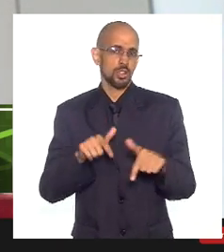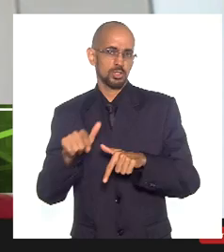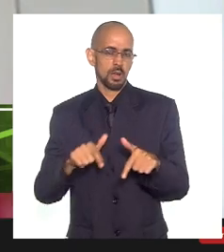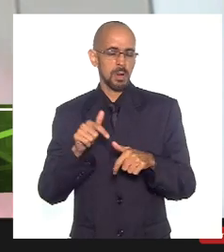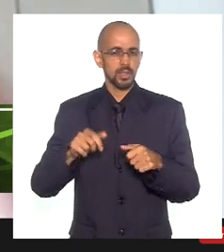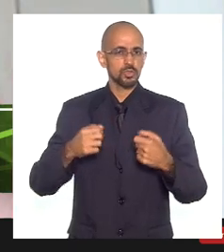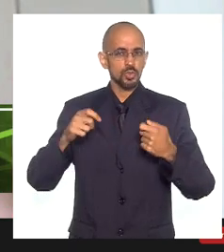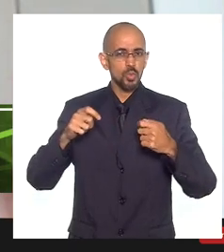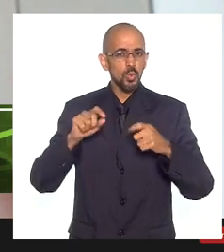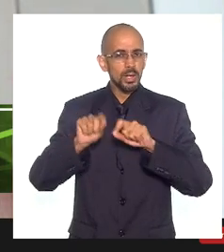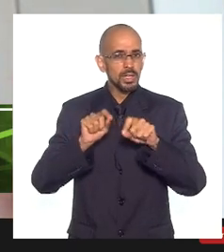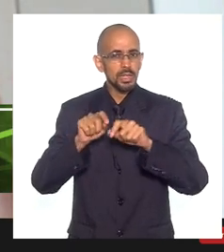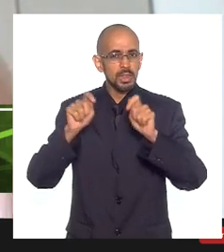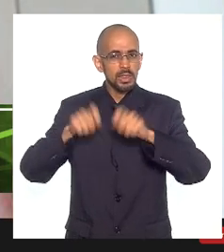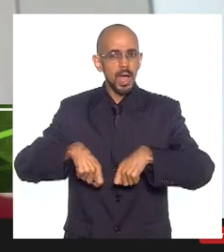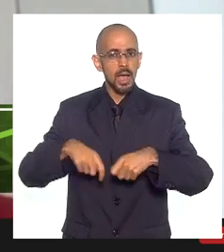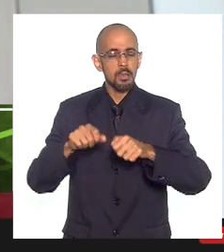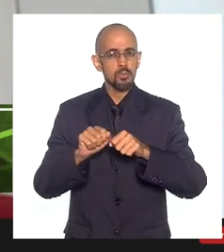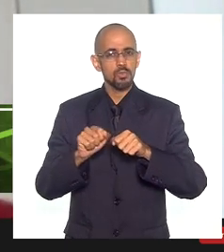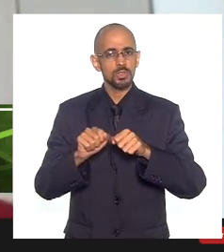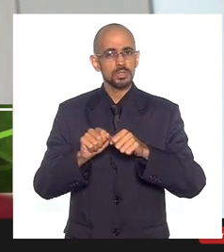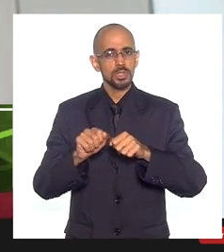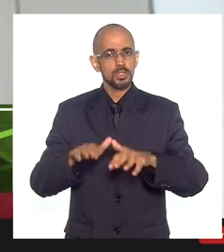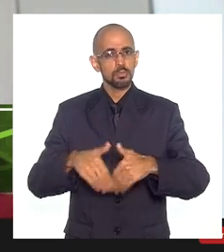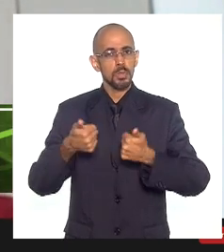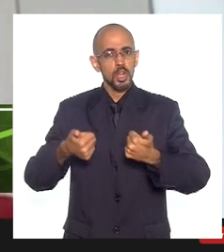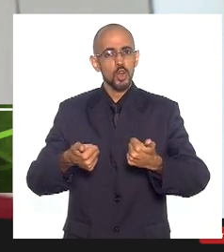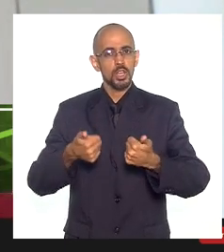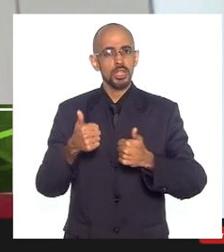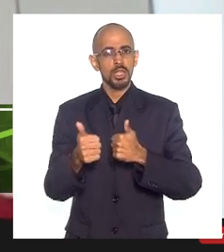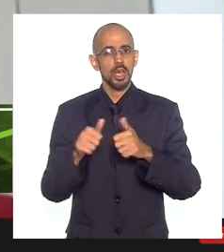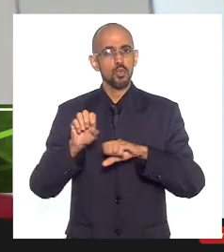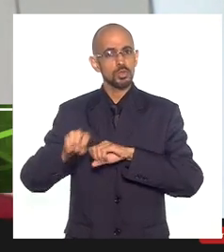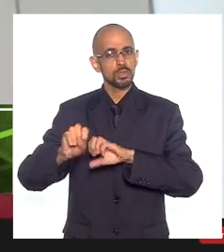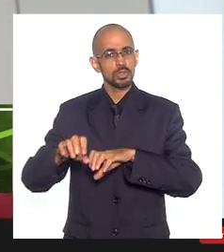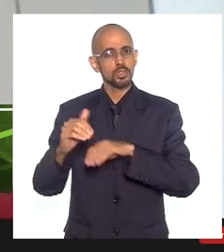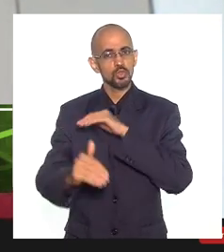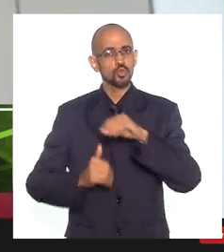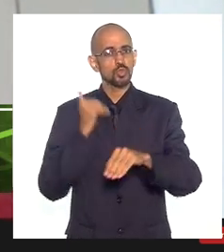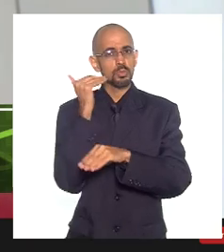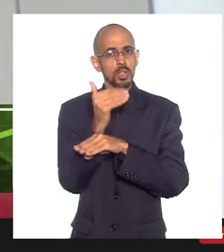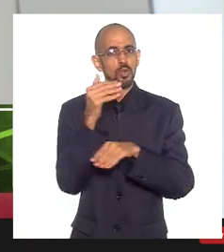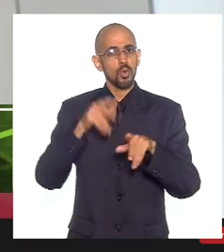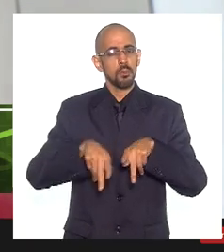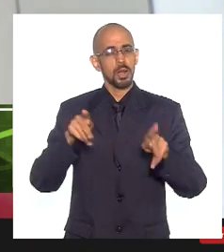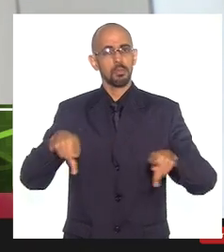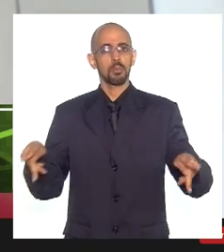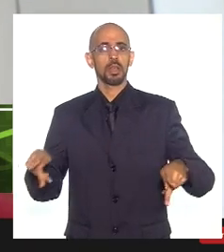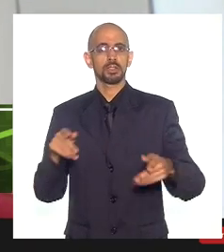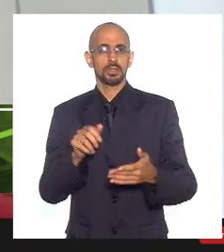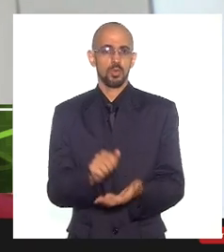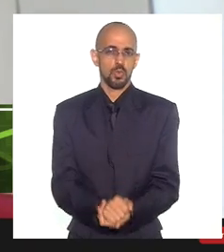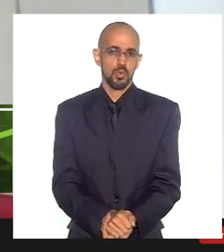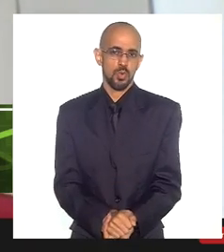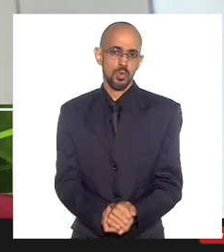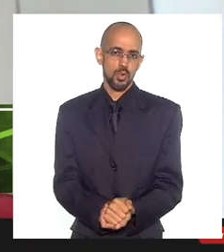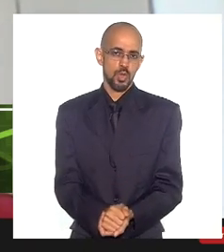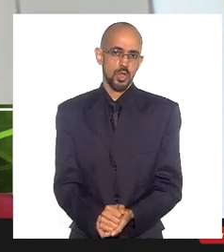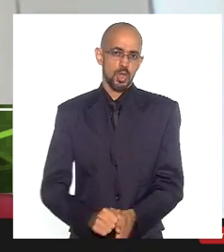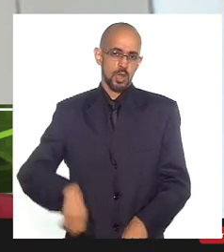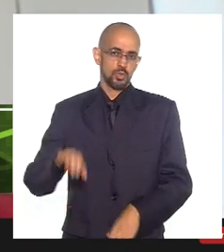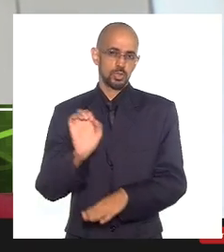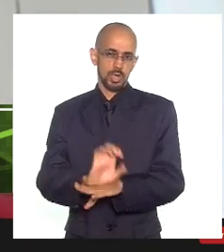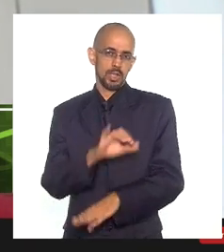pensar a garantia do ensino superior também para a nossa população? Por exemplo, no Estado, a gente tem números que são